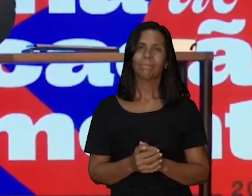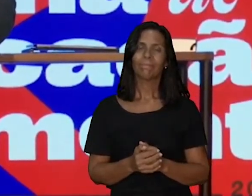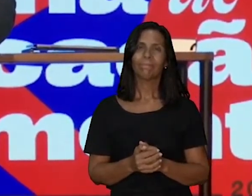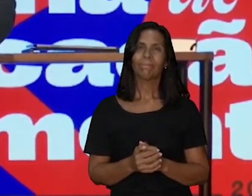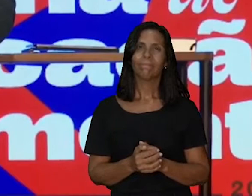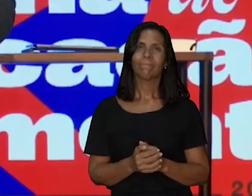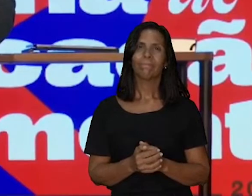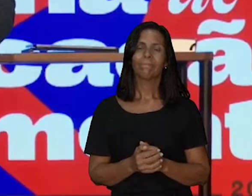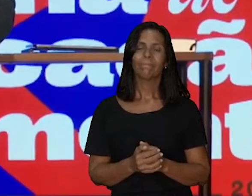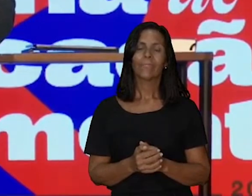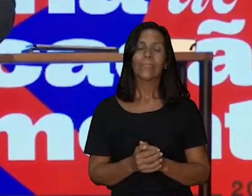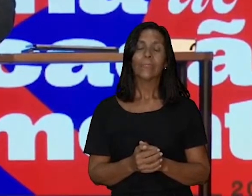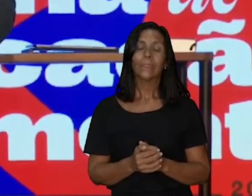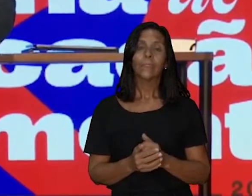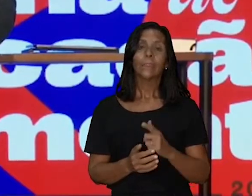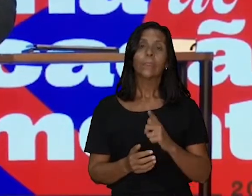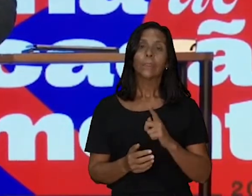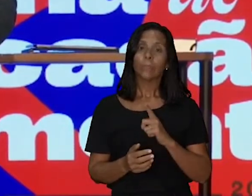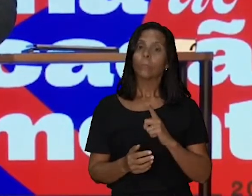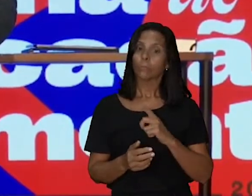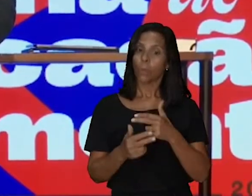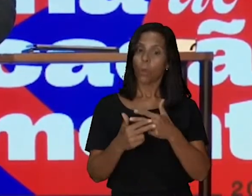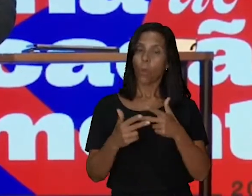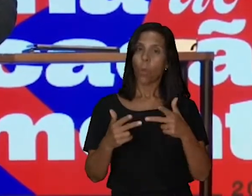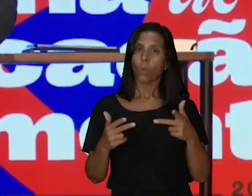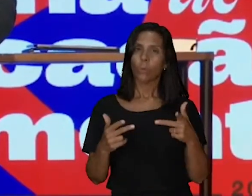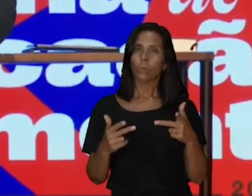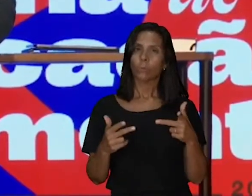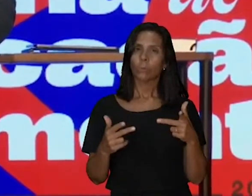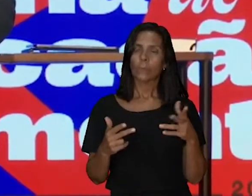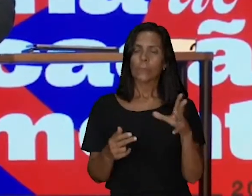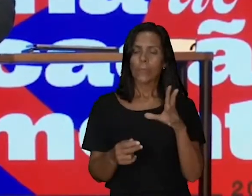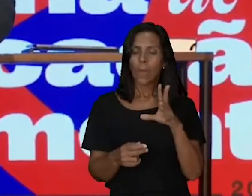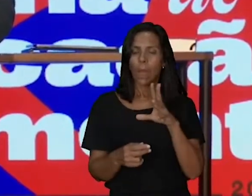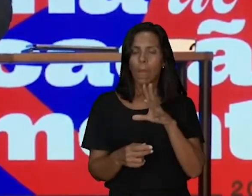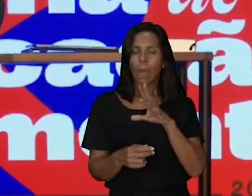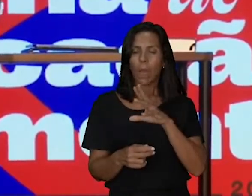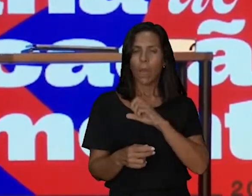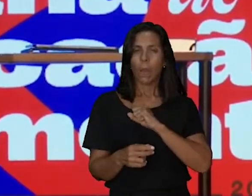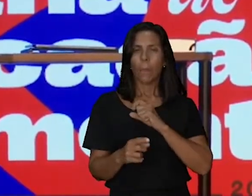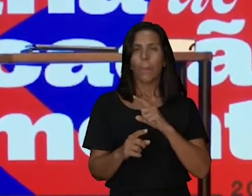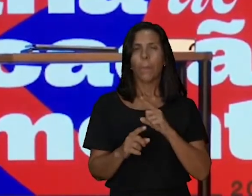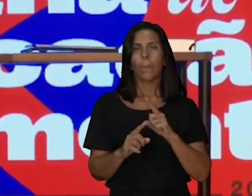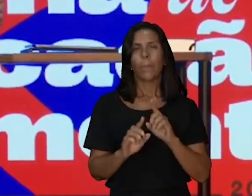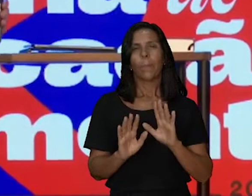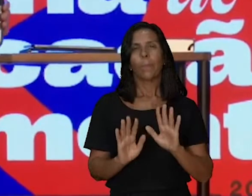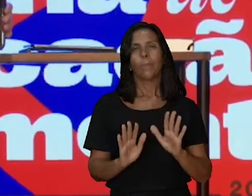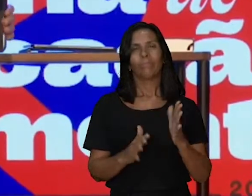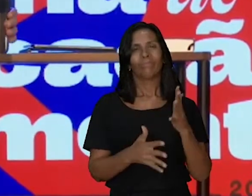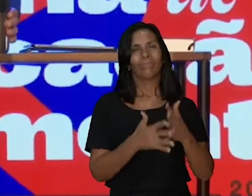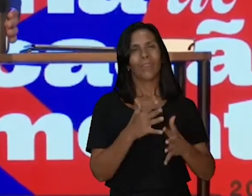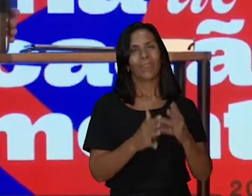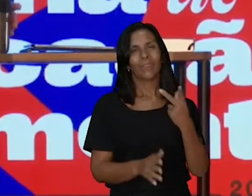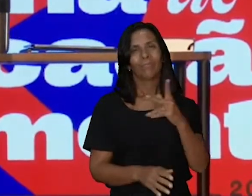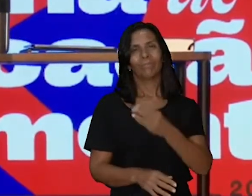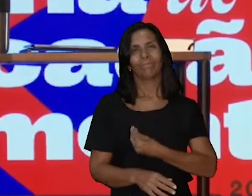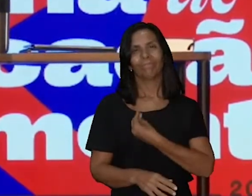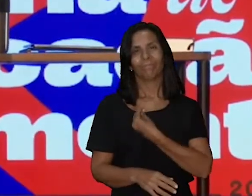você ama que atrasam você. Eu vou citar algumas aqui